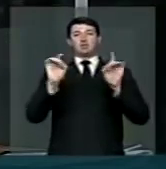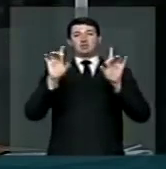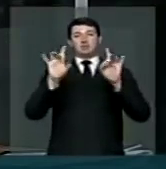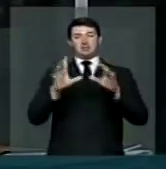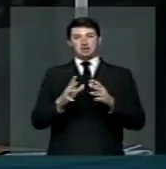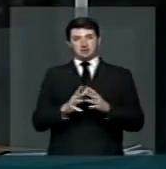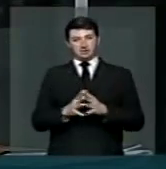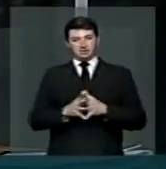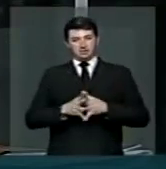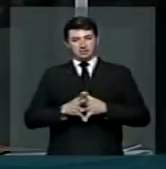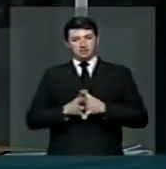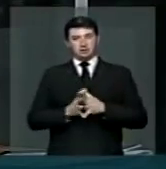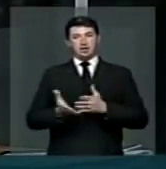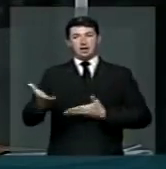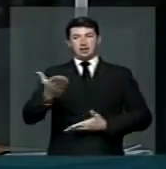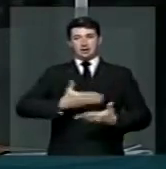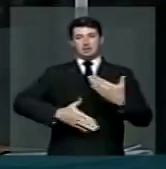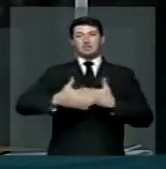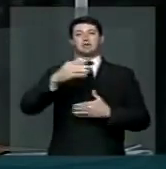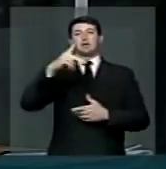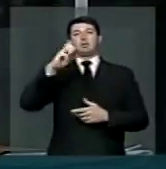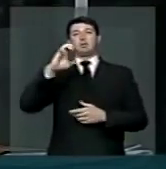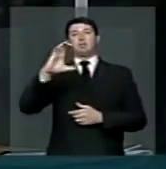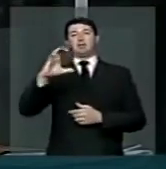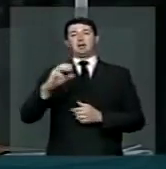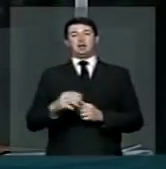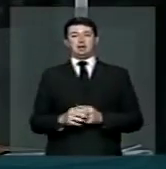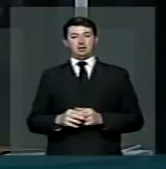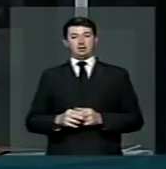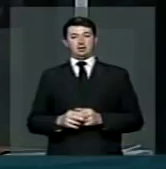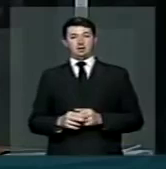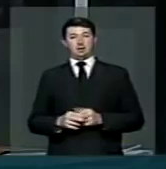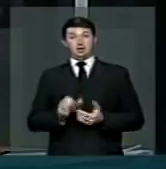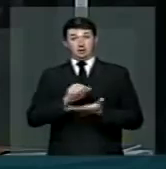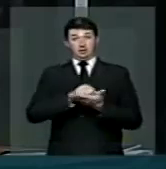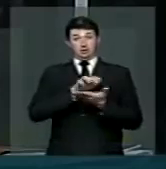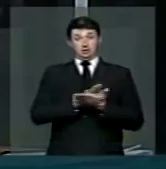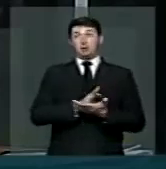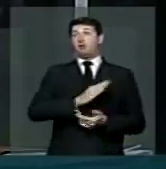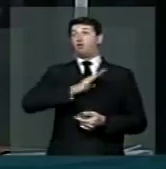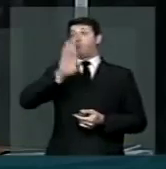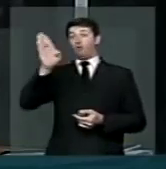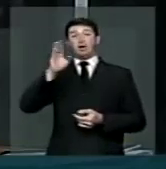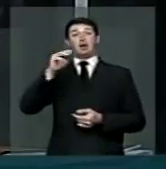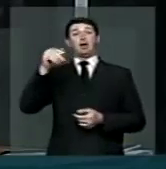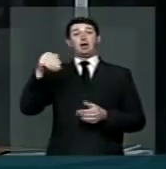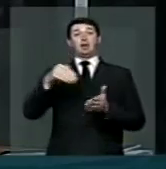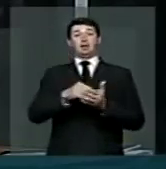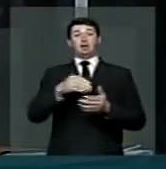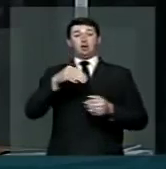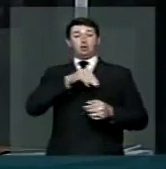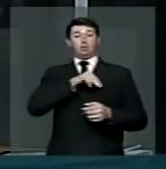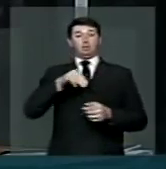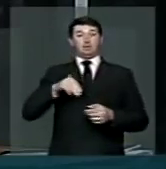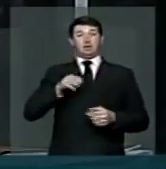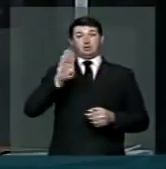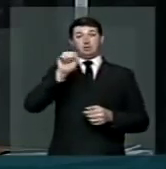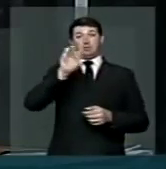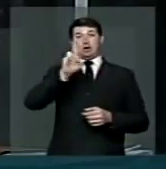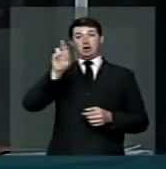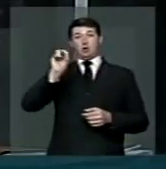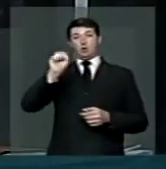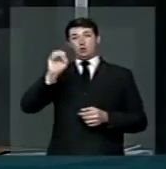especial e a tramitação da PEC. O despacho foi ao ministro Luiz Roberto Barroso.